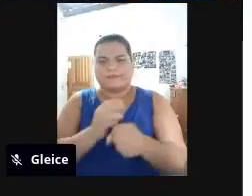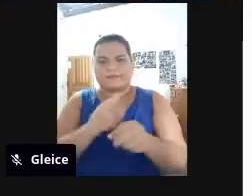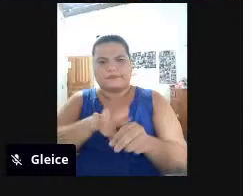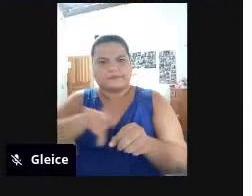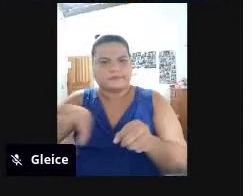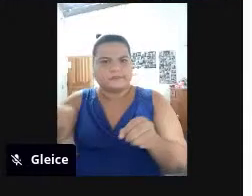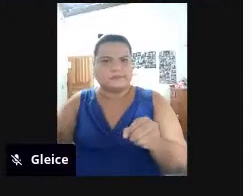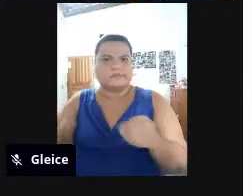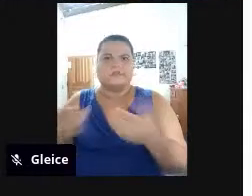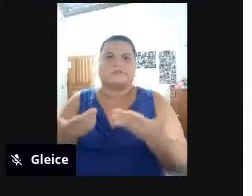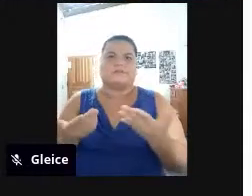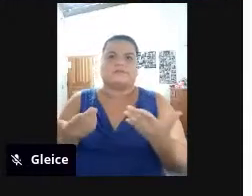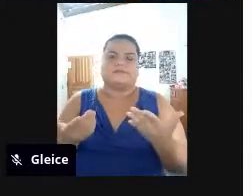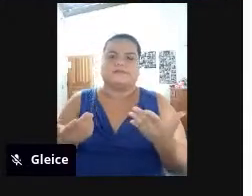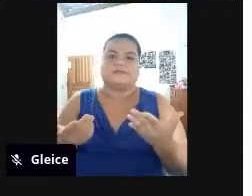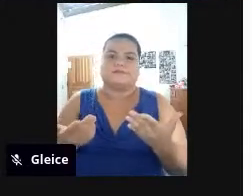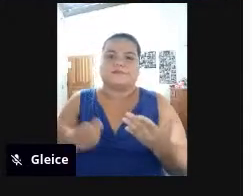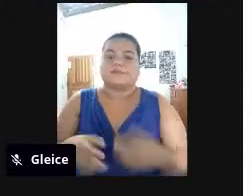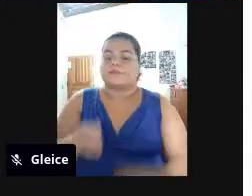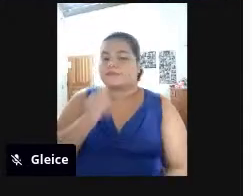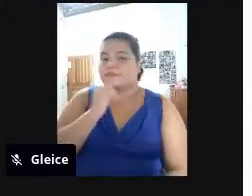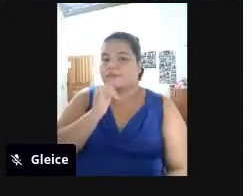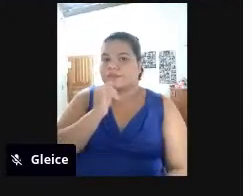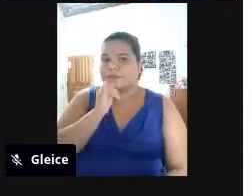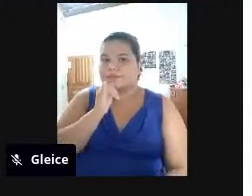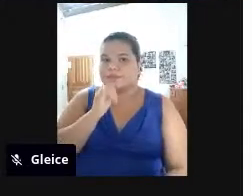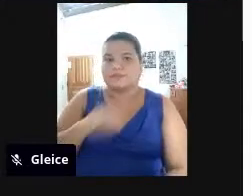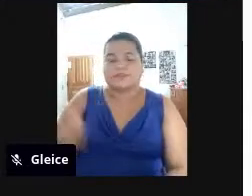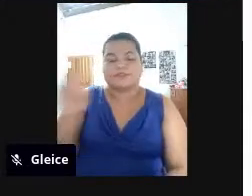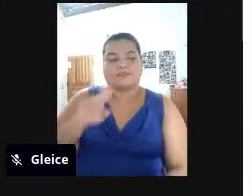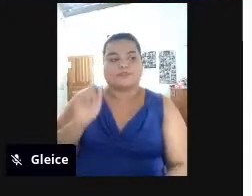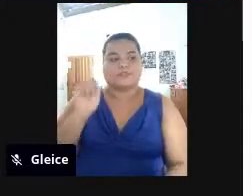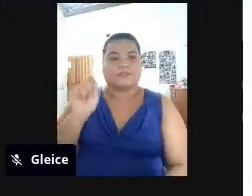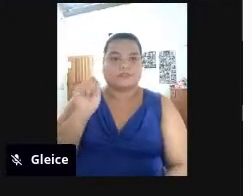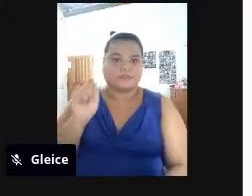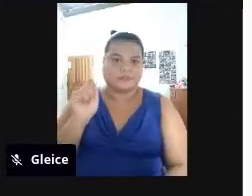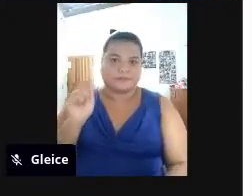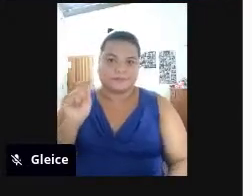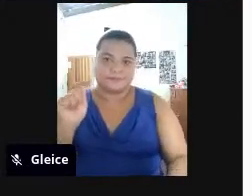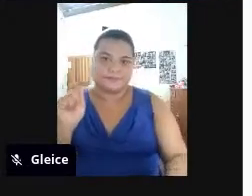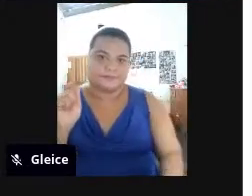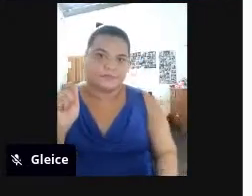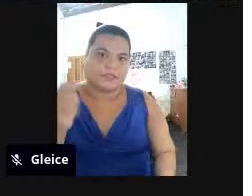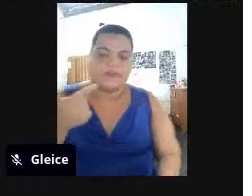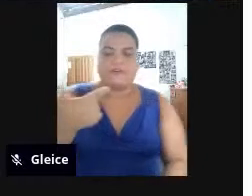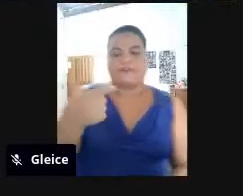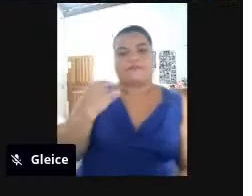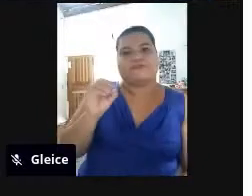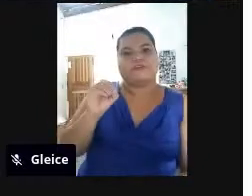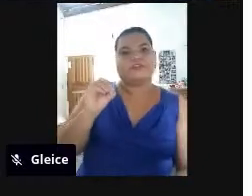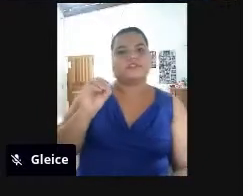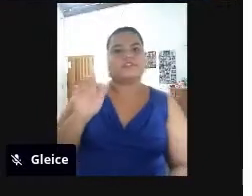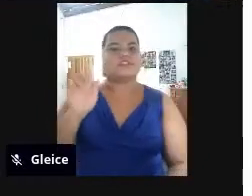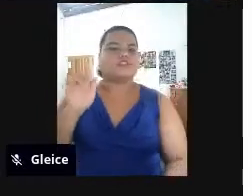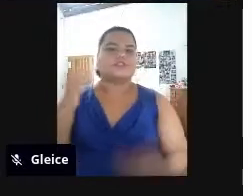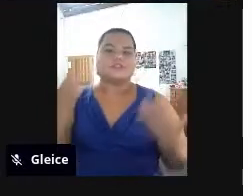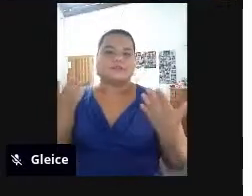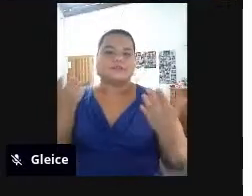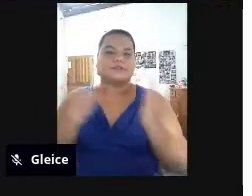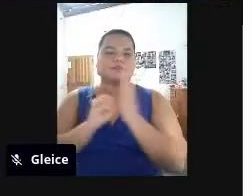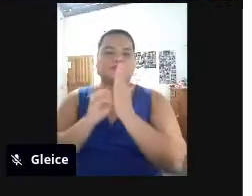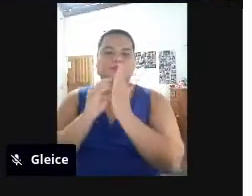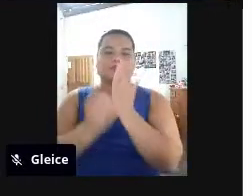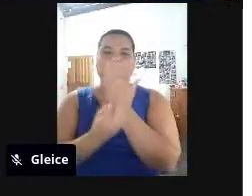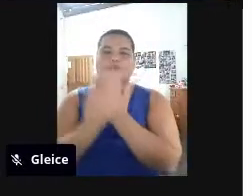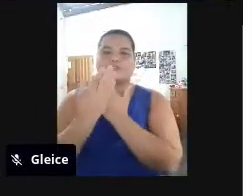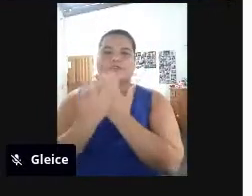atingir. Então, por exemplo, o que a gente pode utilizar pensando em atingir 20 gramas de proteína por refeição? 3